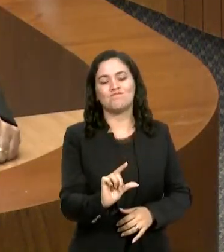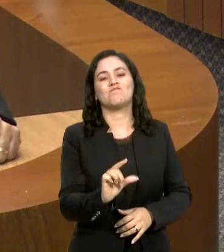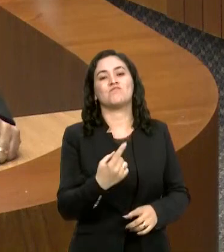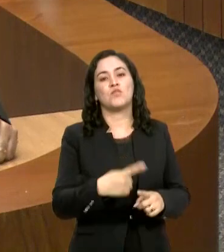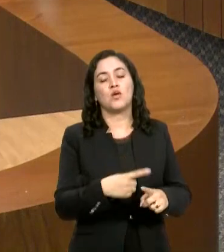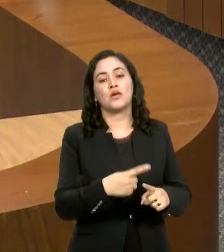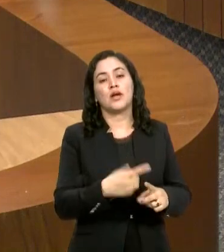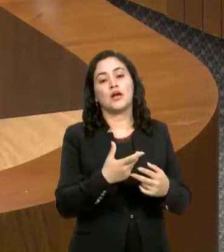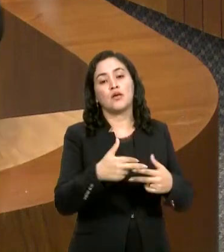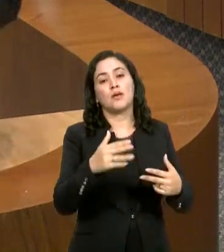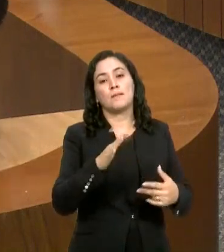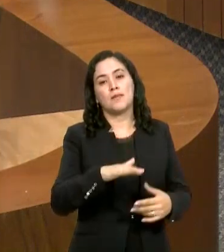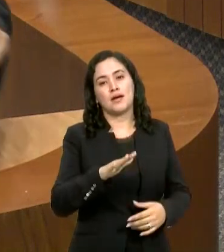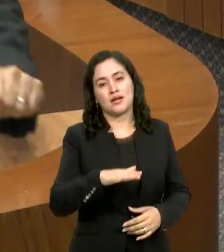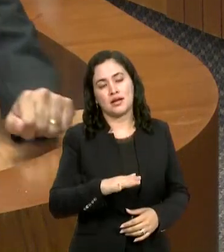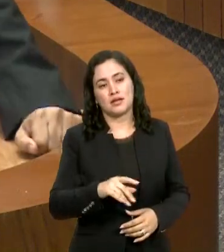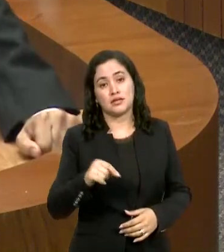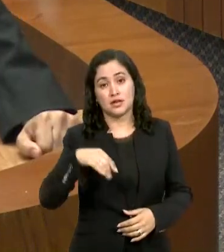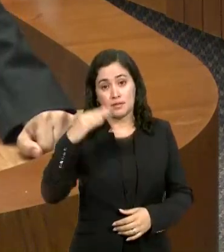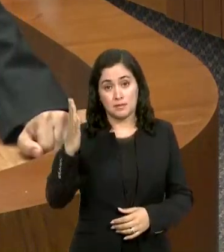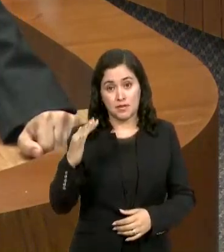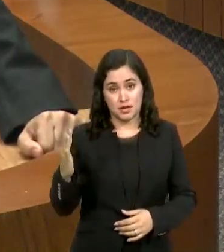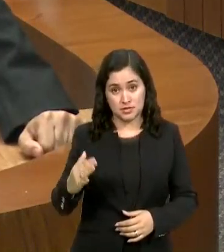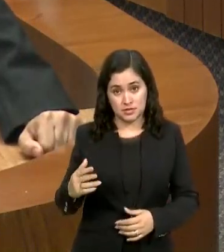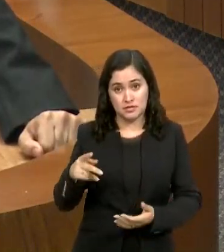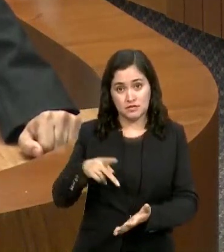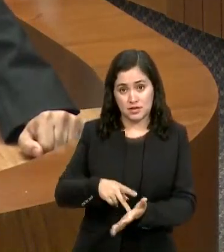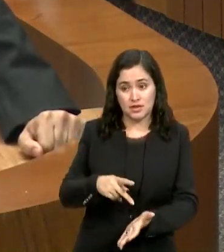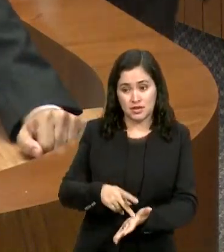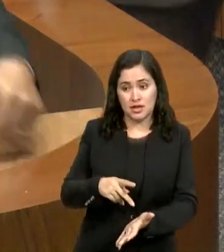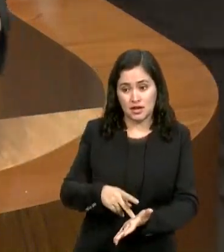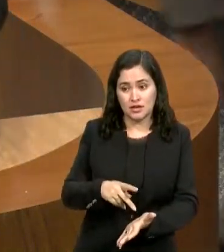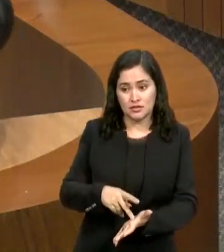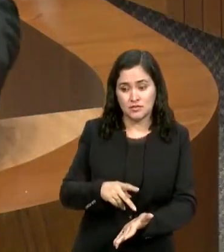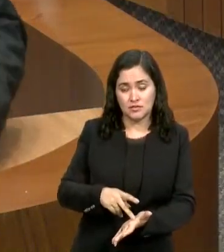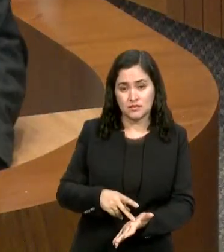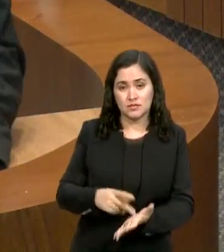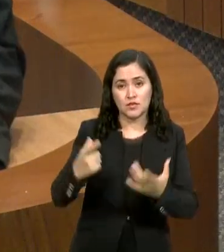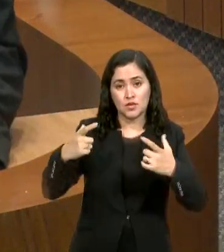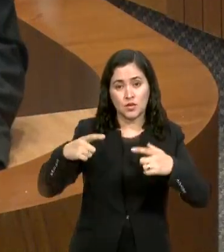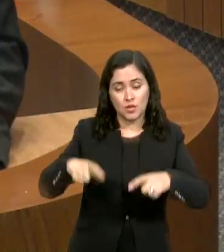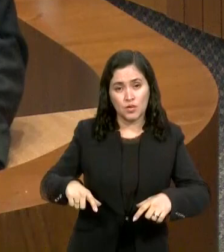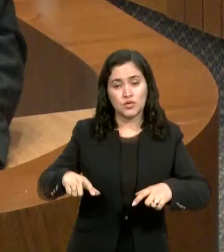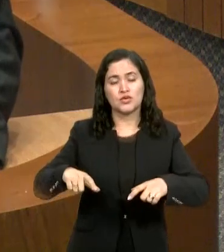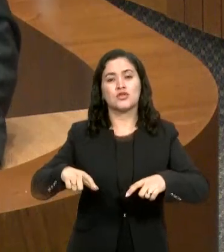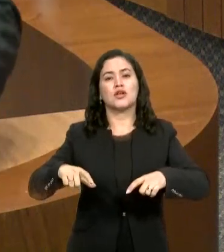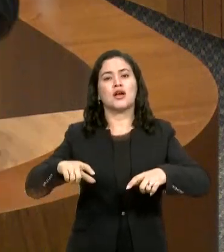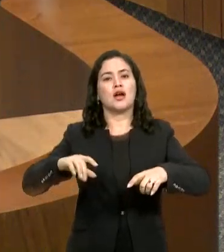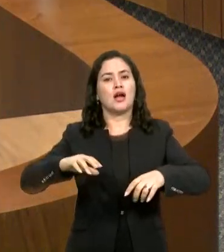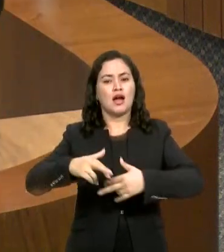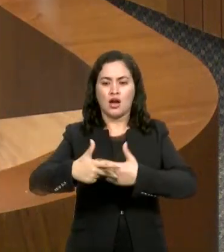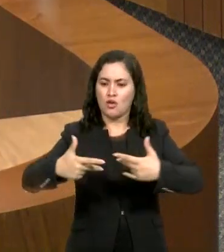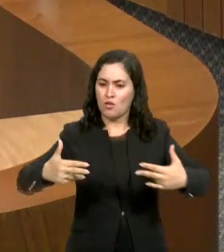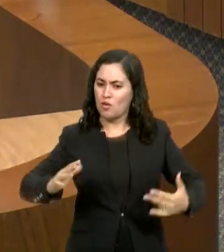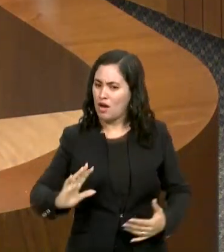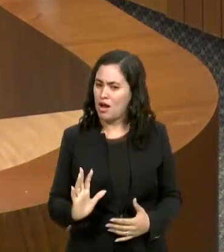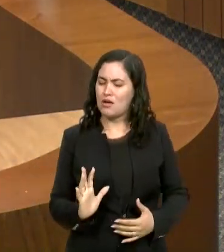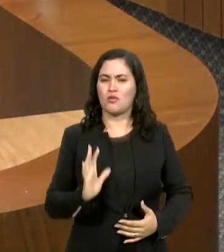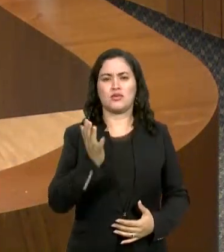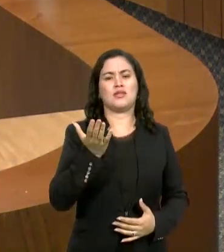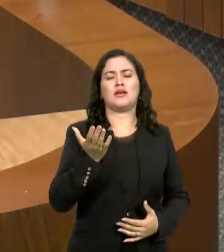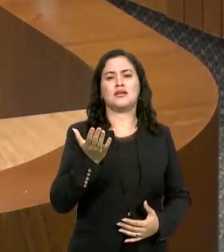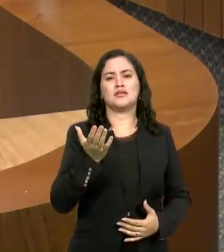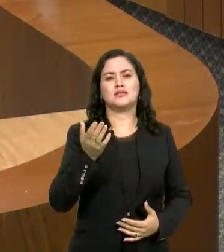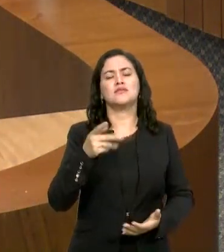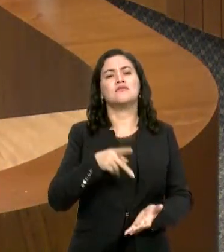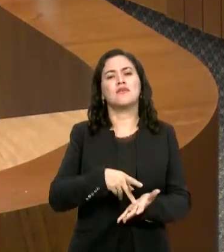plana, onde a terra gira do jeito correto, a gente começa a mudar a vida das pessoas. Mas, deputado Inácio, lhe